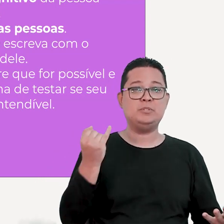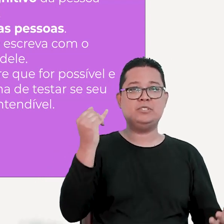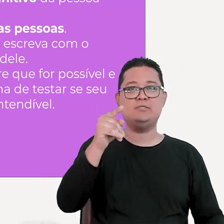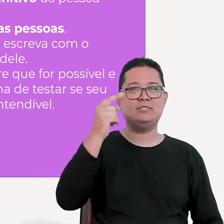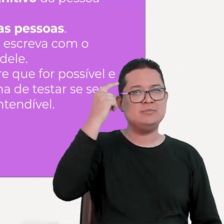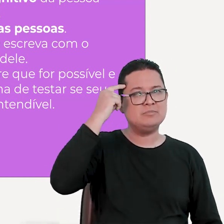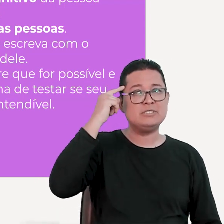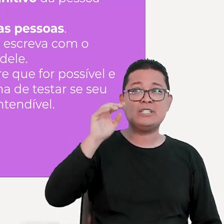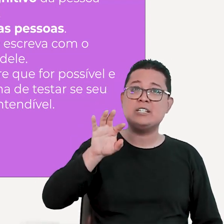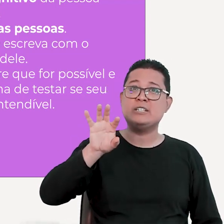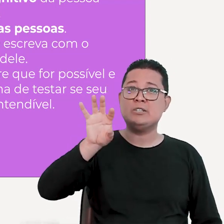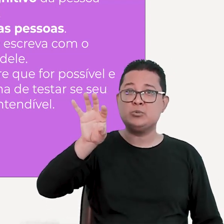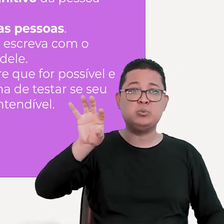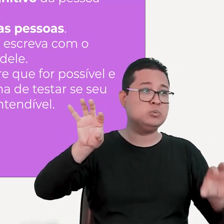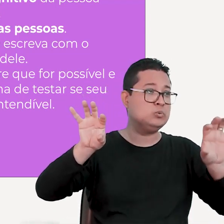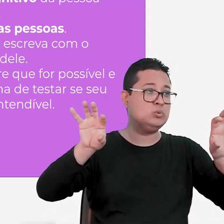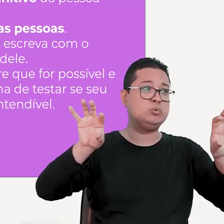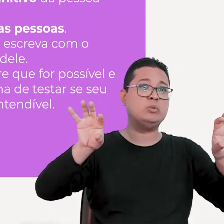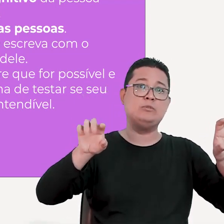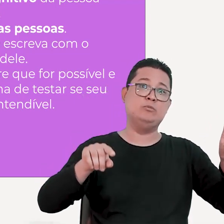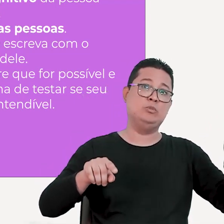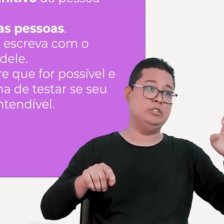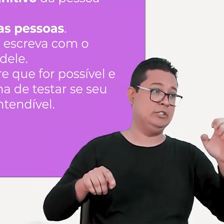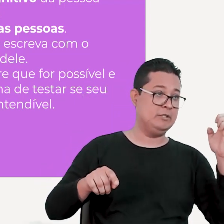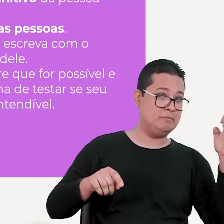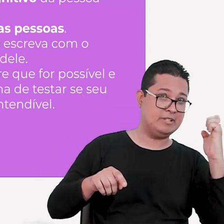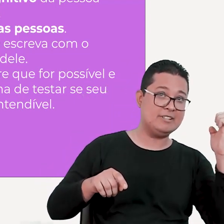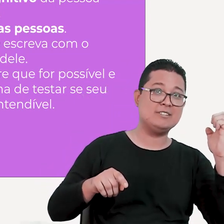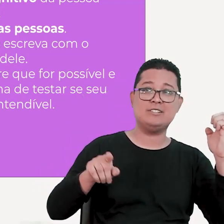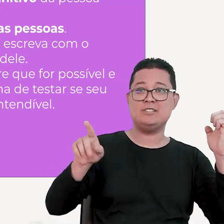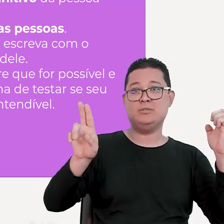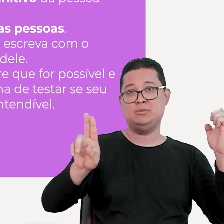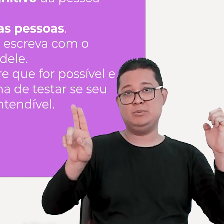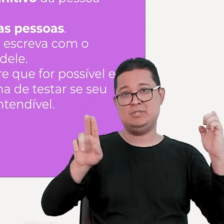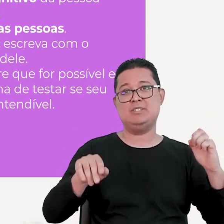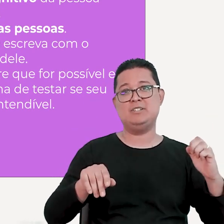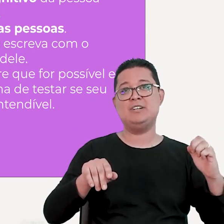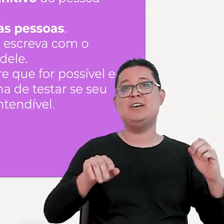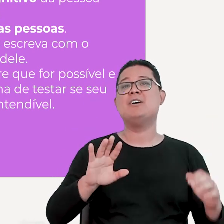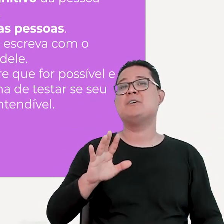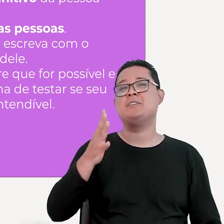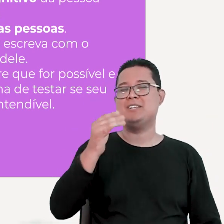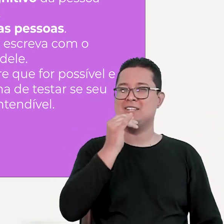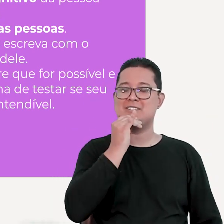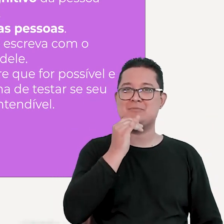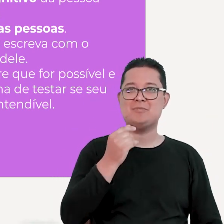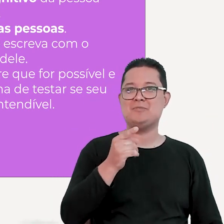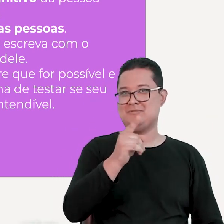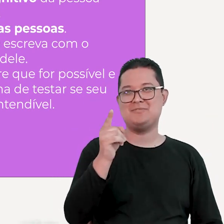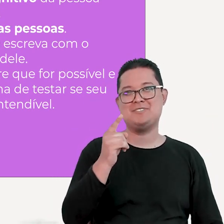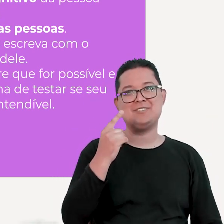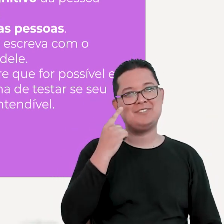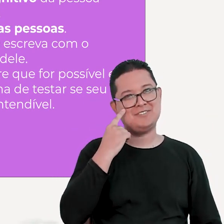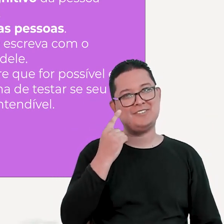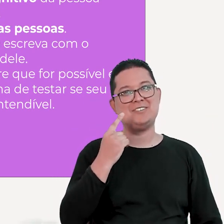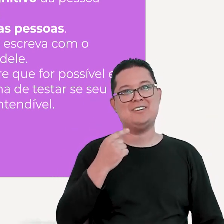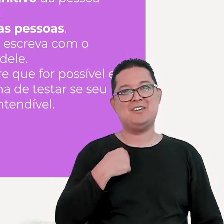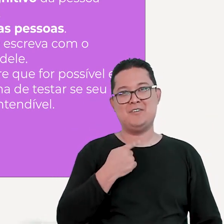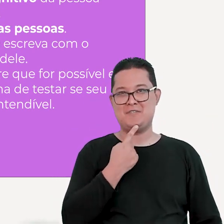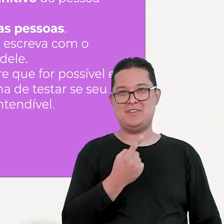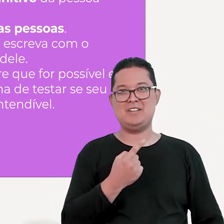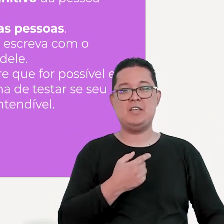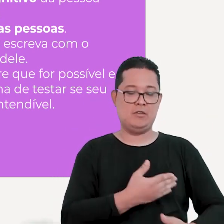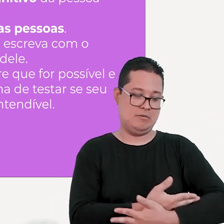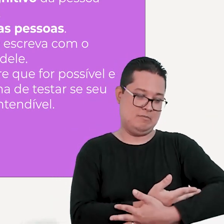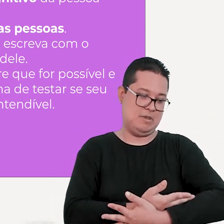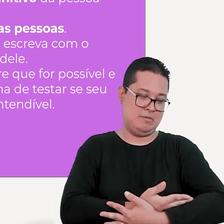trazer para vocês, que é recente, como vocês sabem, eu tenho um bebê pequeno e ele está sempre no meu colo, eu estou sempre amamentando. E o que